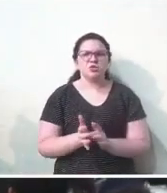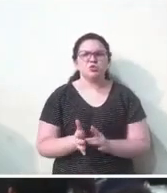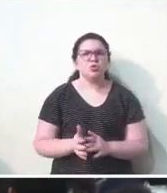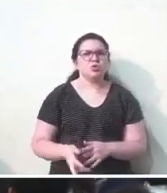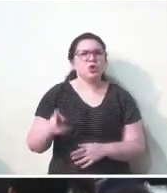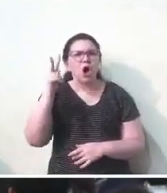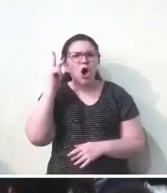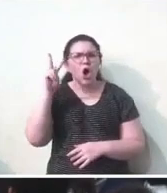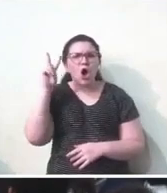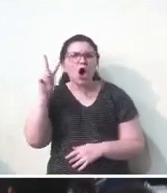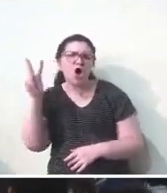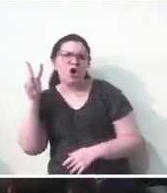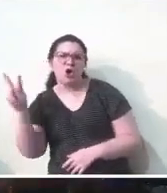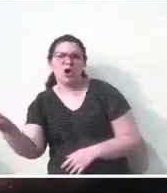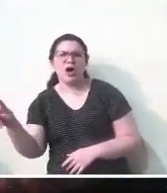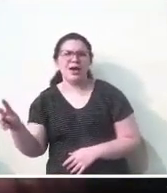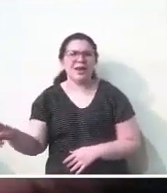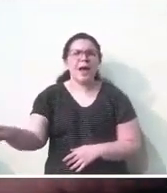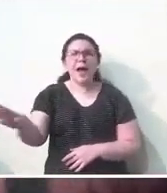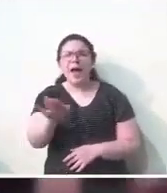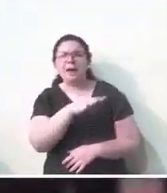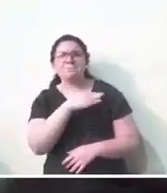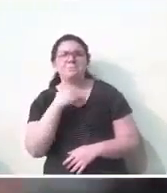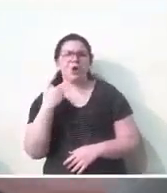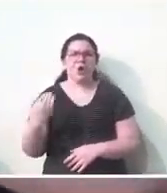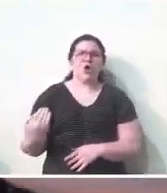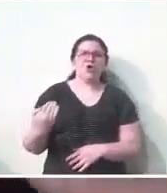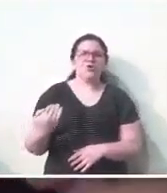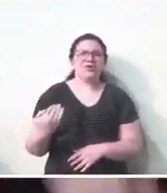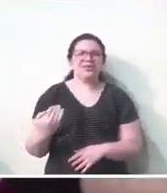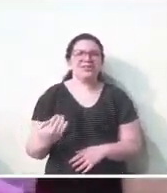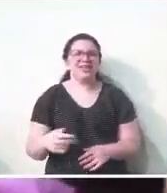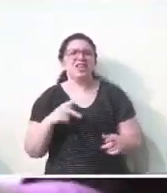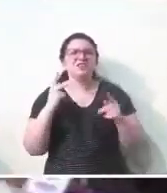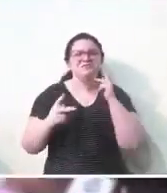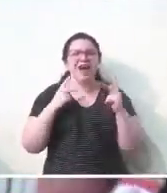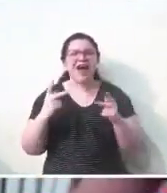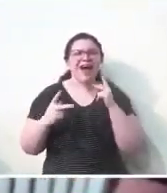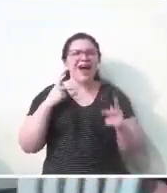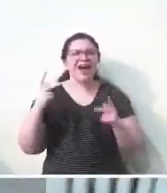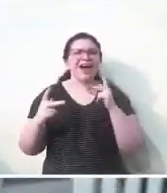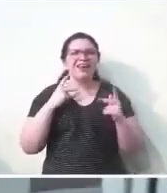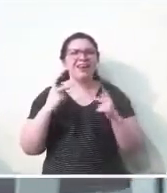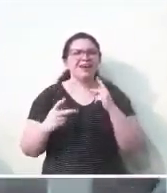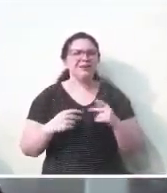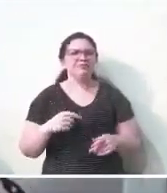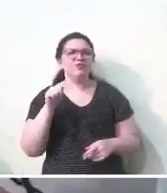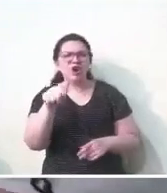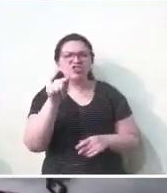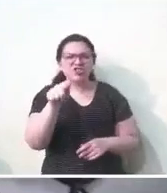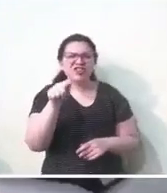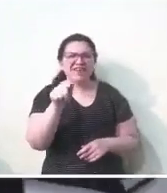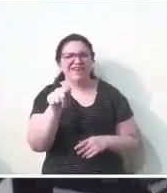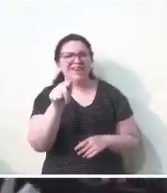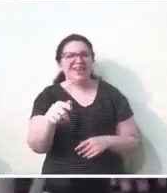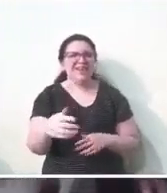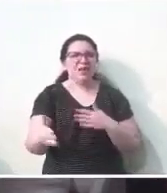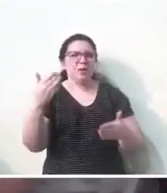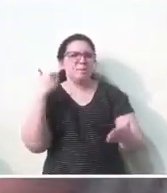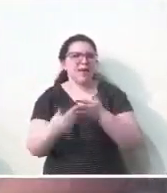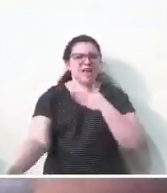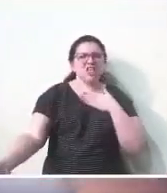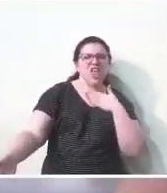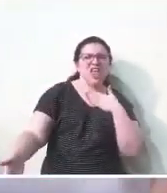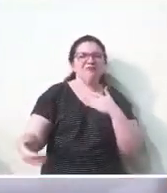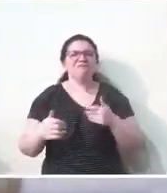vou reinar. Aonde a morte reinou, agora é a vida. A morte reinou pelo pecado, mas a vida é pela graça. A vida é pela graça, a vida é